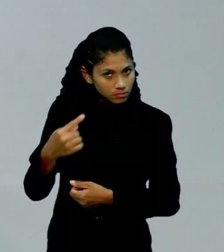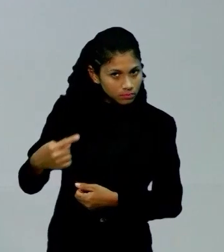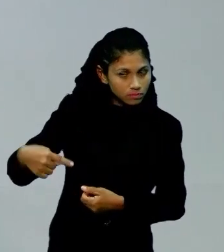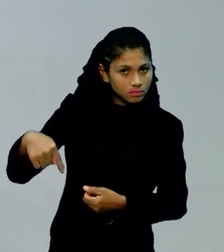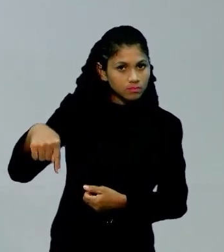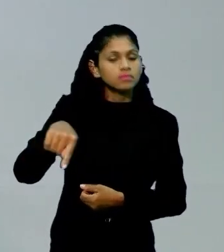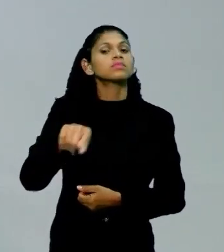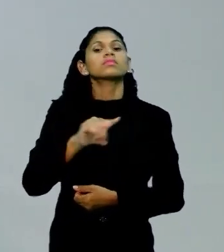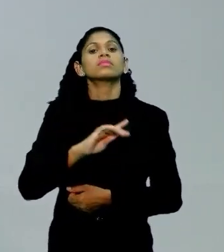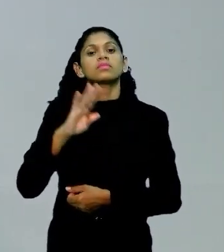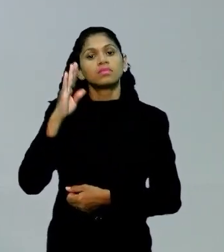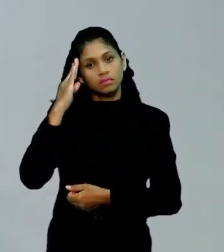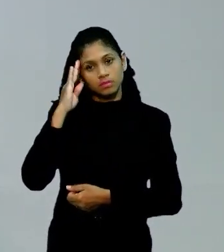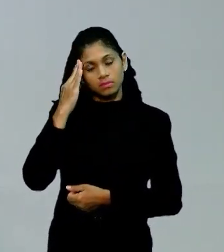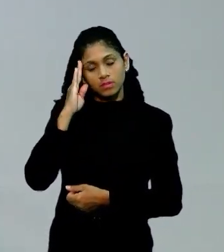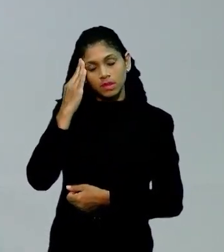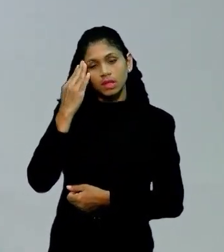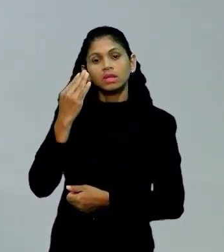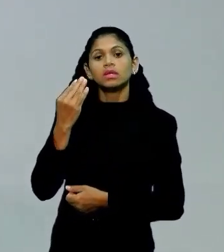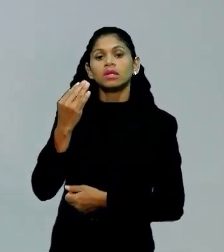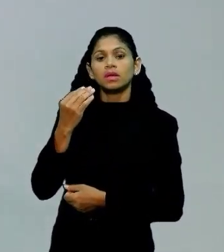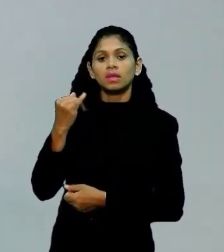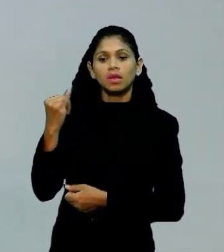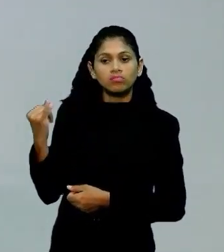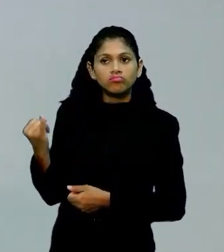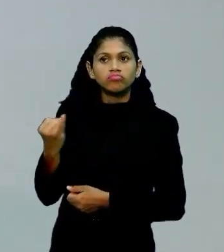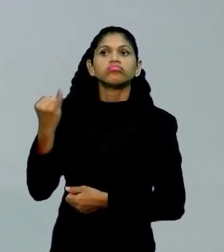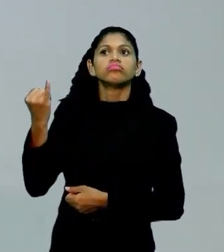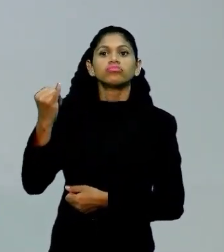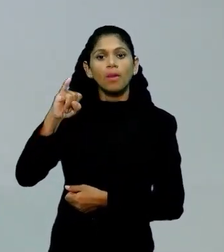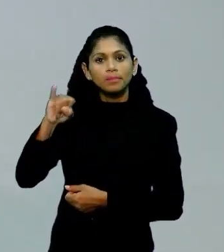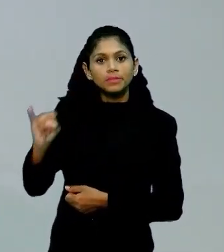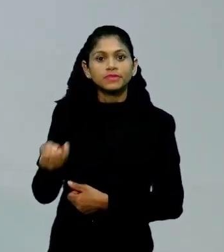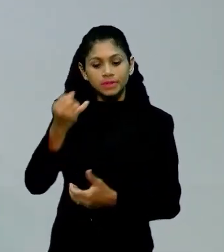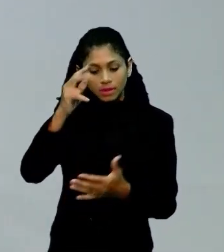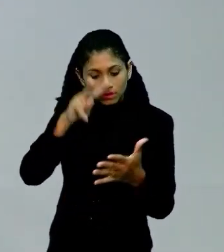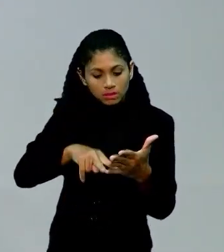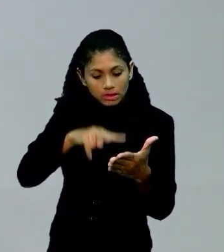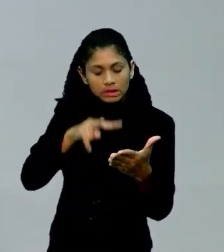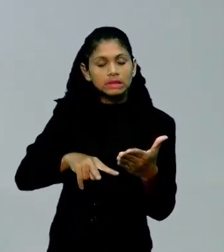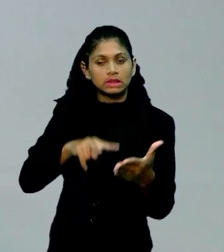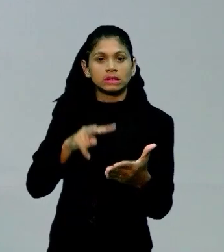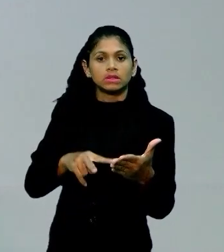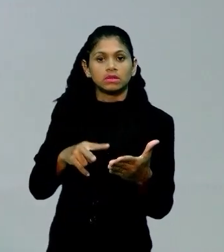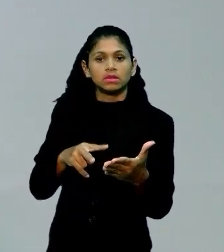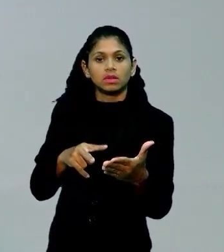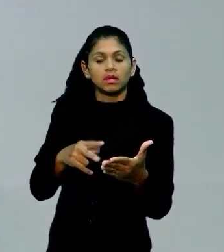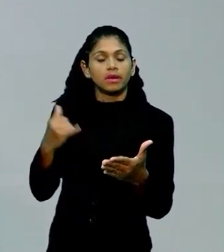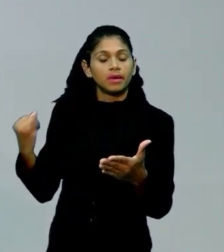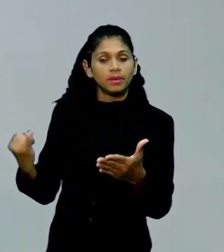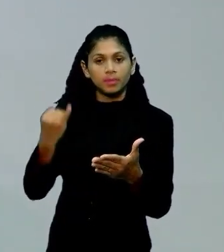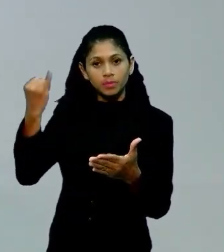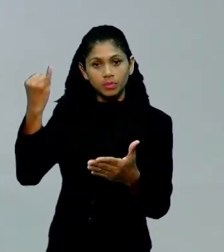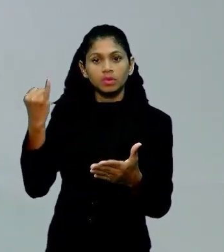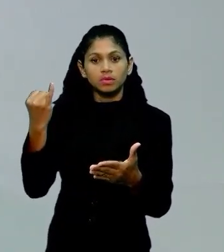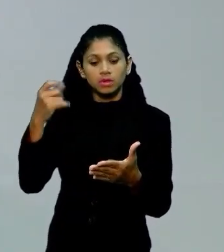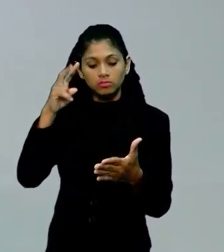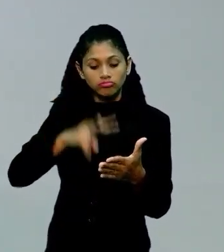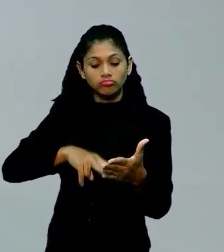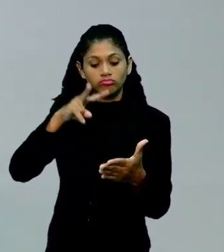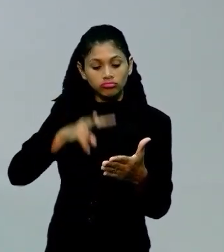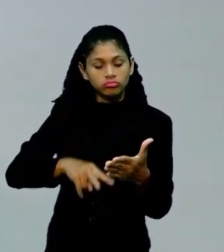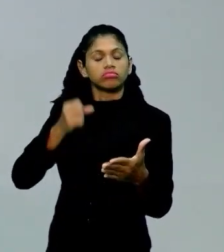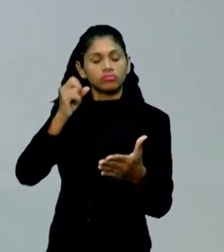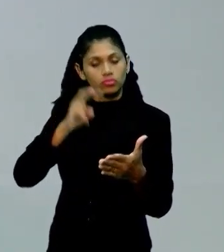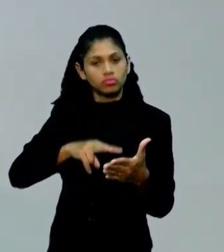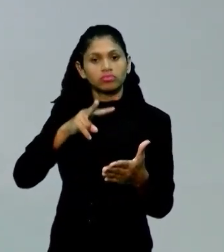aprimorar essa prática de leitura Porque vão ser palavras assim tipo oh que palavra é essa mas que faz uma eh vai ser muito importante você